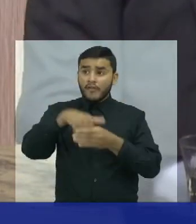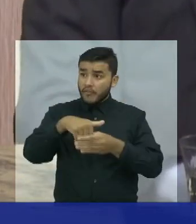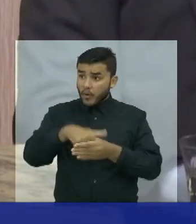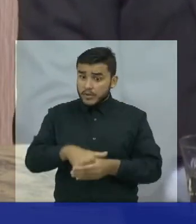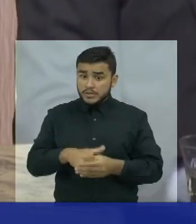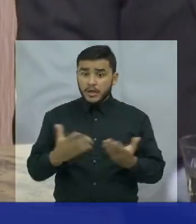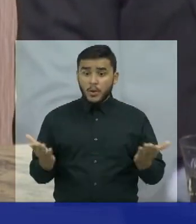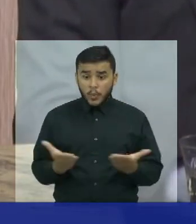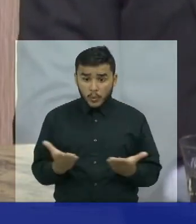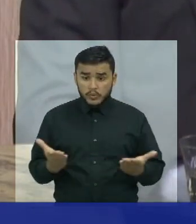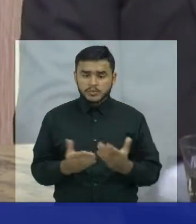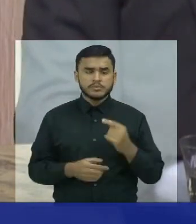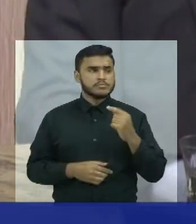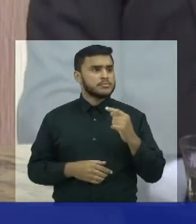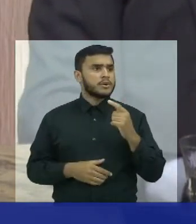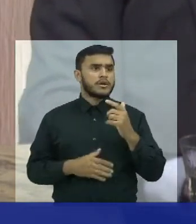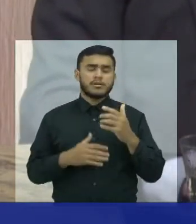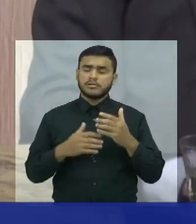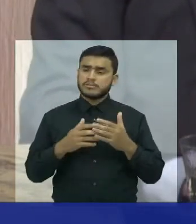Fortaleza, absolutamente tudo,